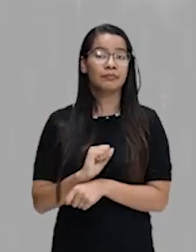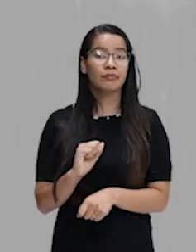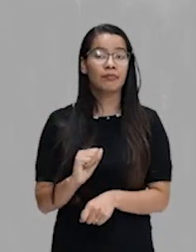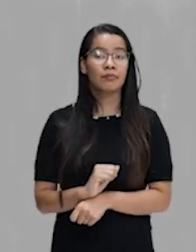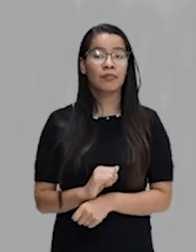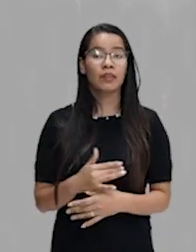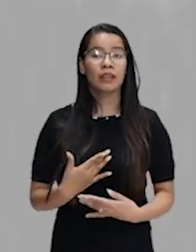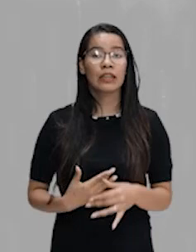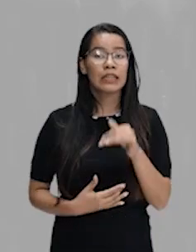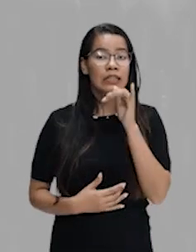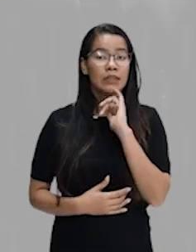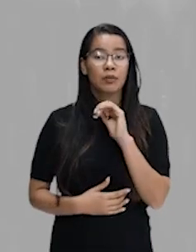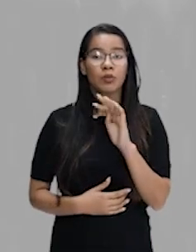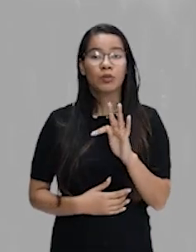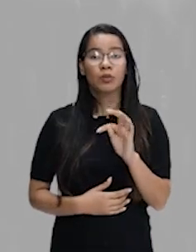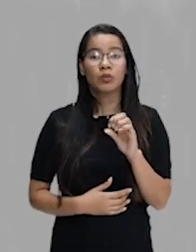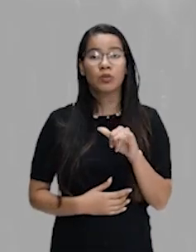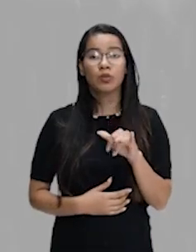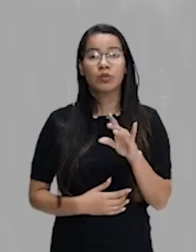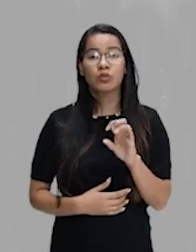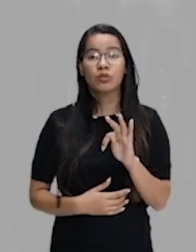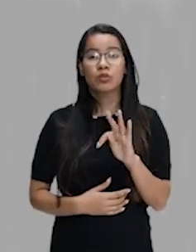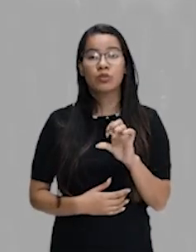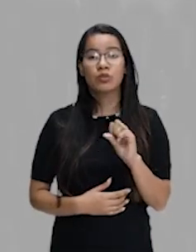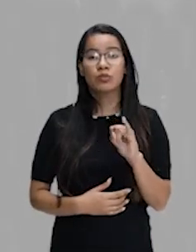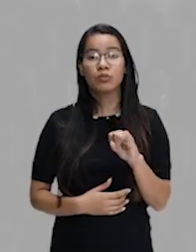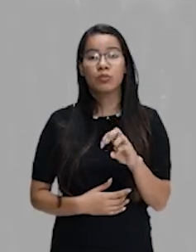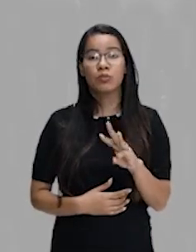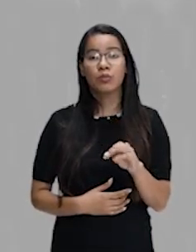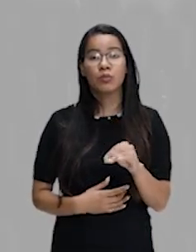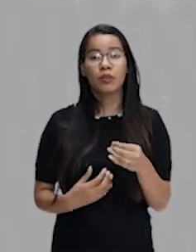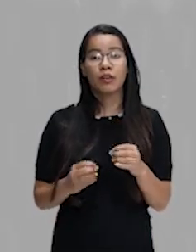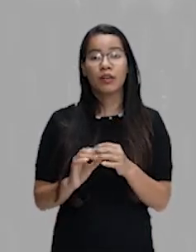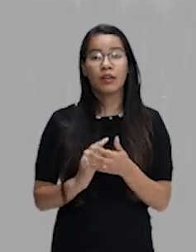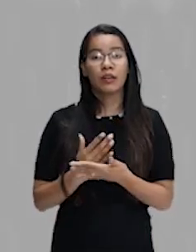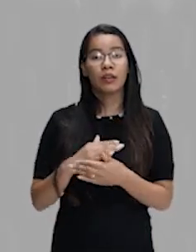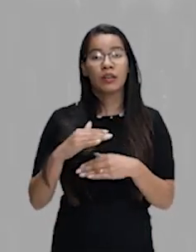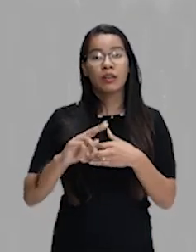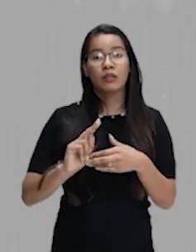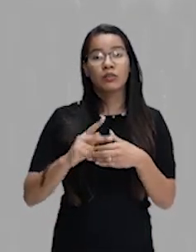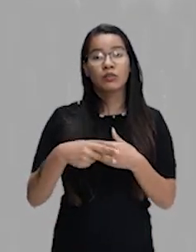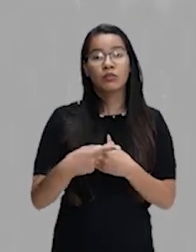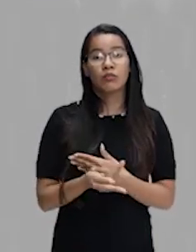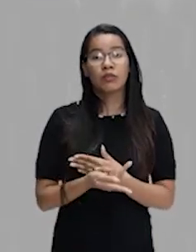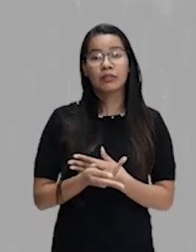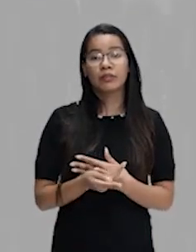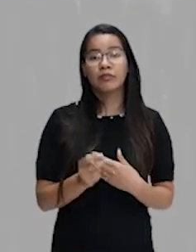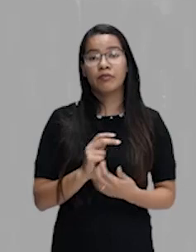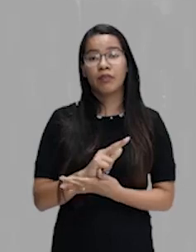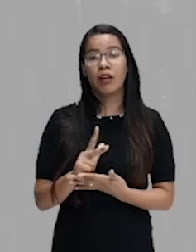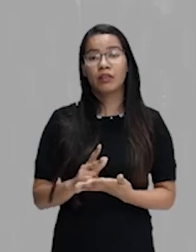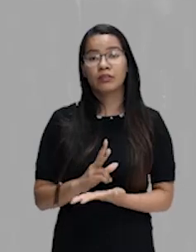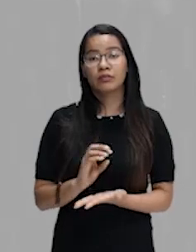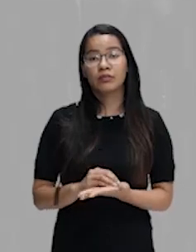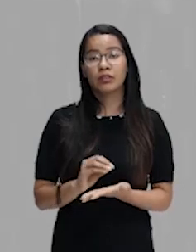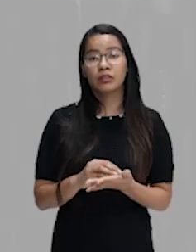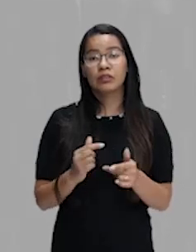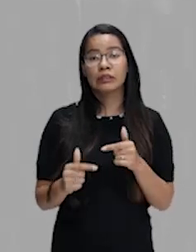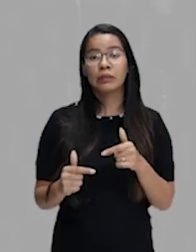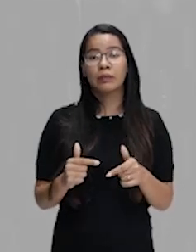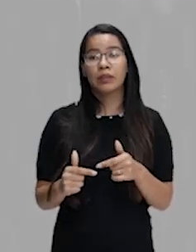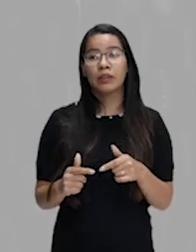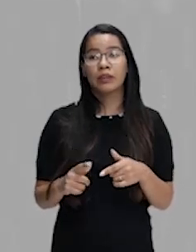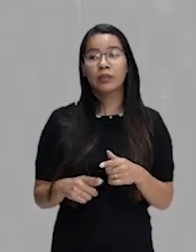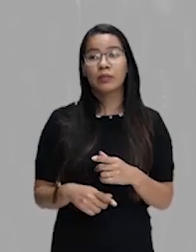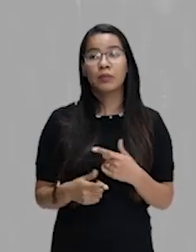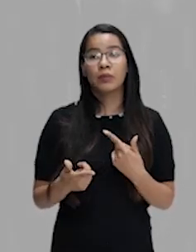O toyotismo, na década de 70 no Ocidente, acabou gerando um alto grau de desemprego na indústria. Só que não é um desemprego